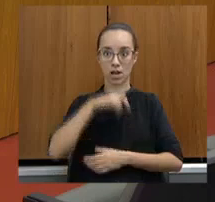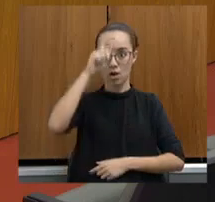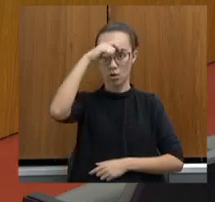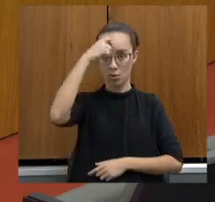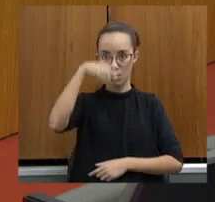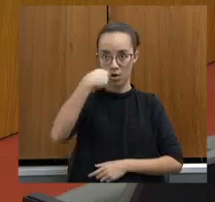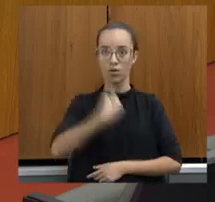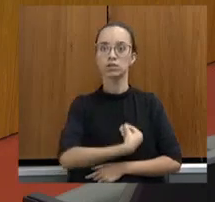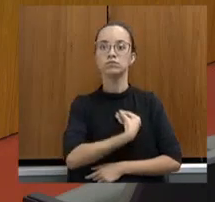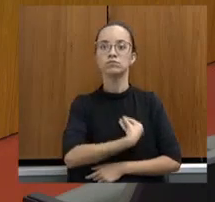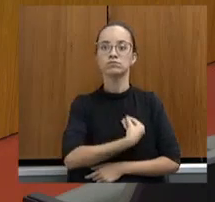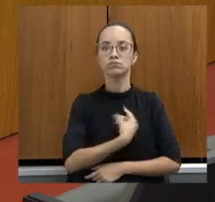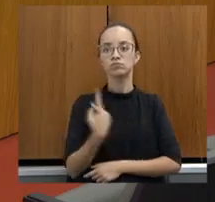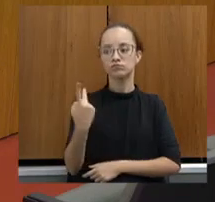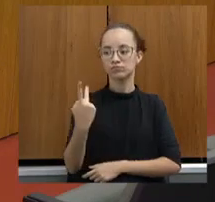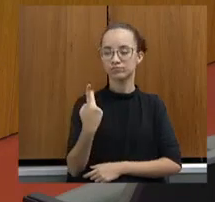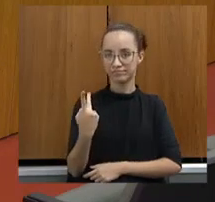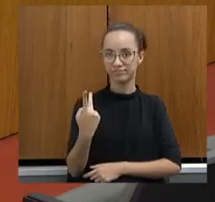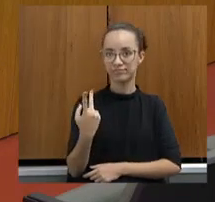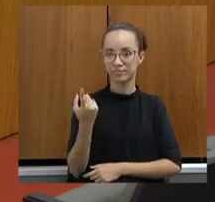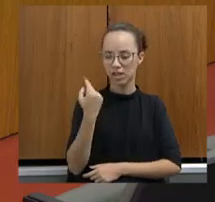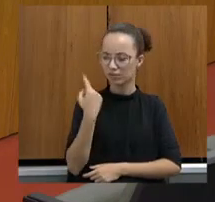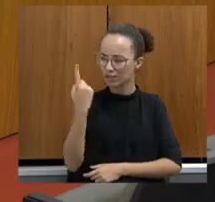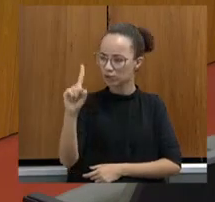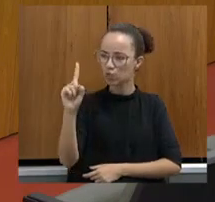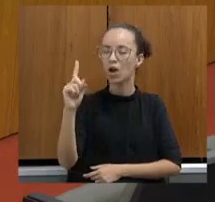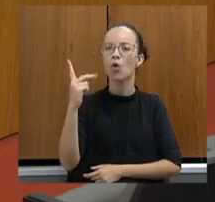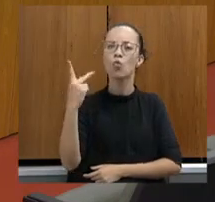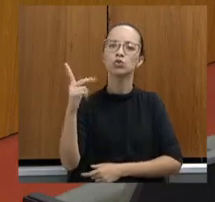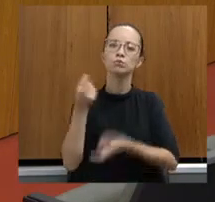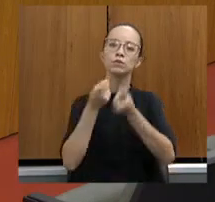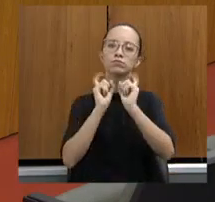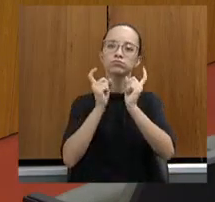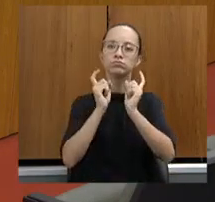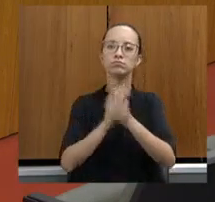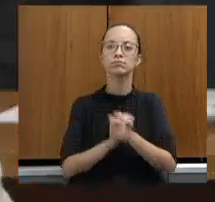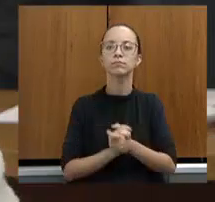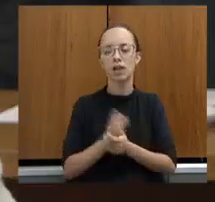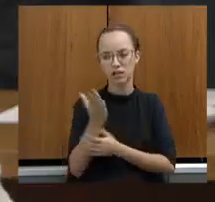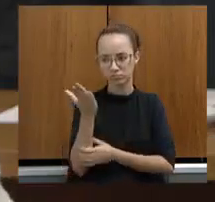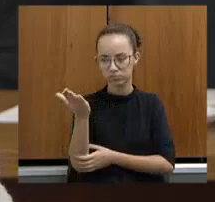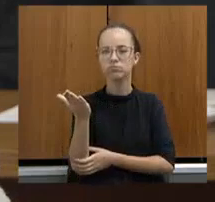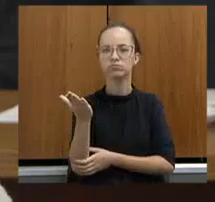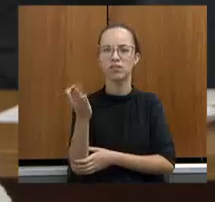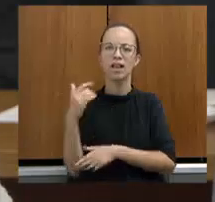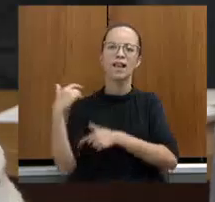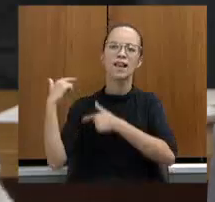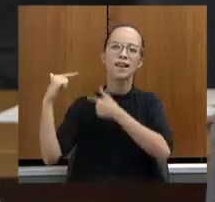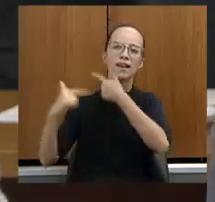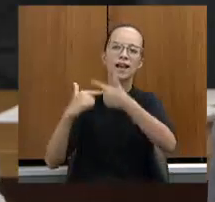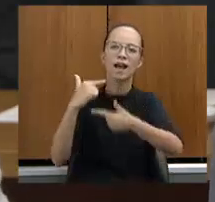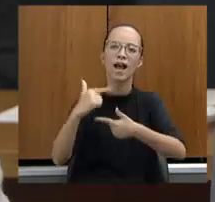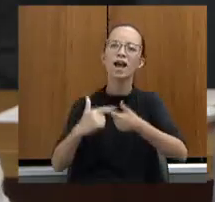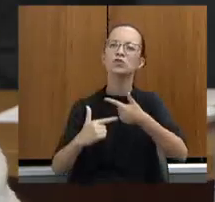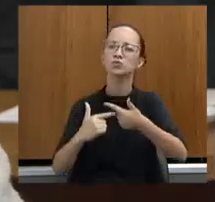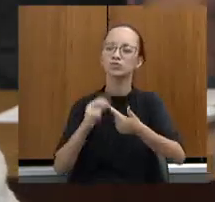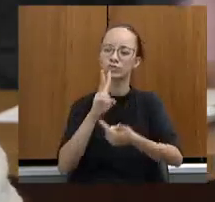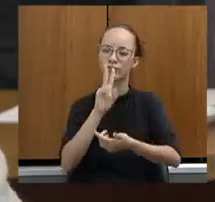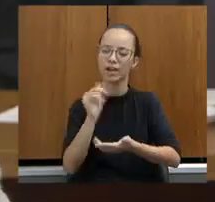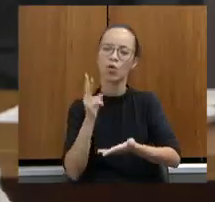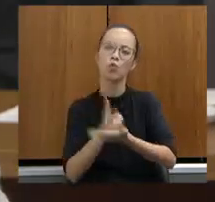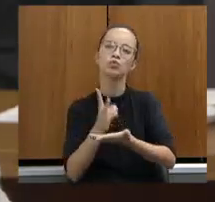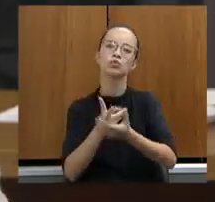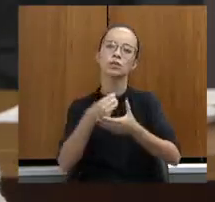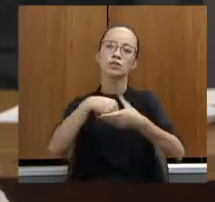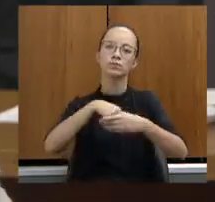tá aqui na sua última presidência de comissão você sem sombra de dúvidas deixa um legado nessa Assembleia de alguns